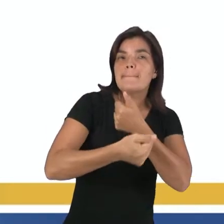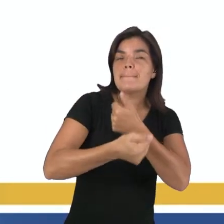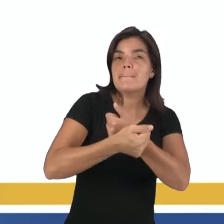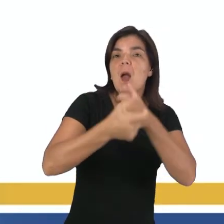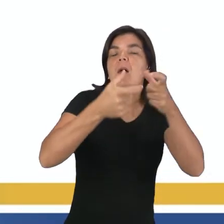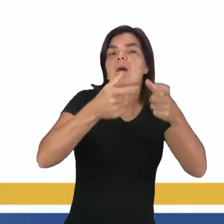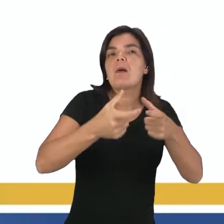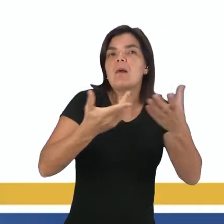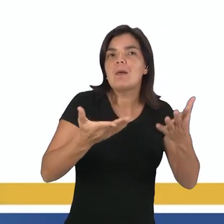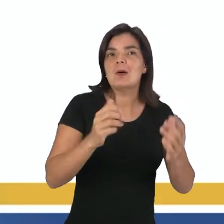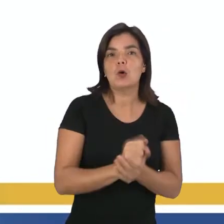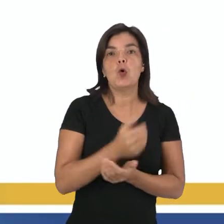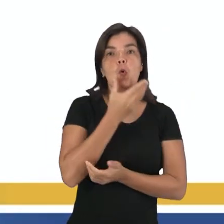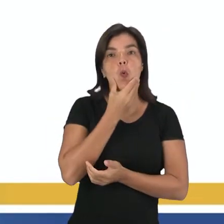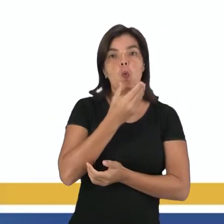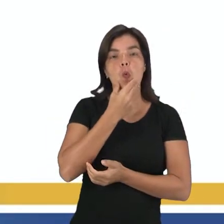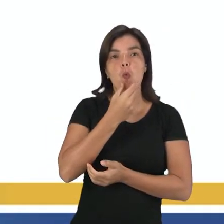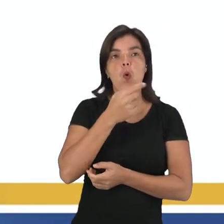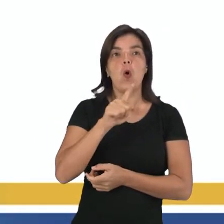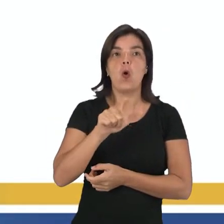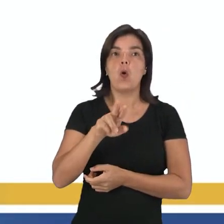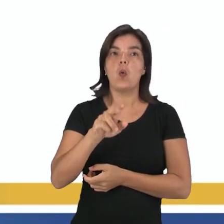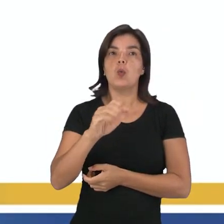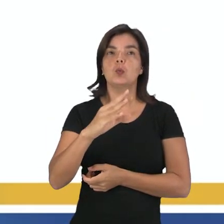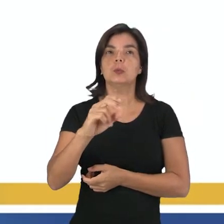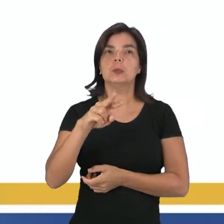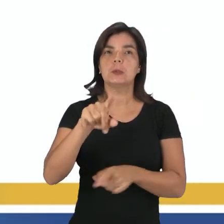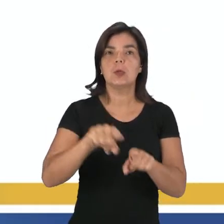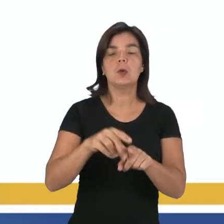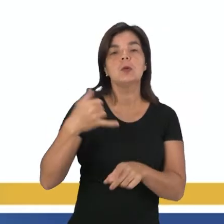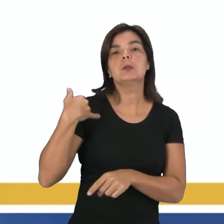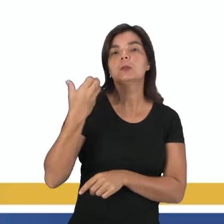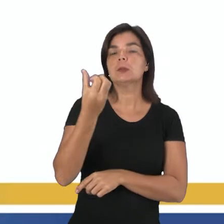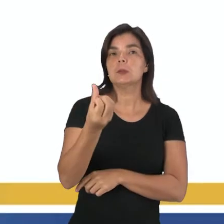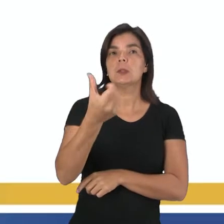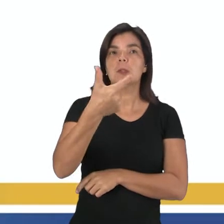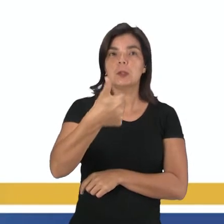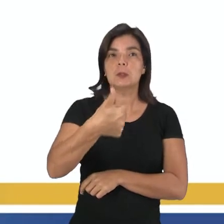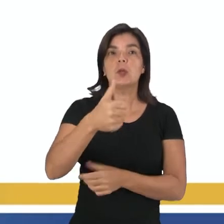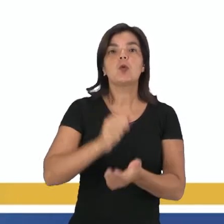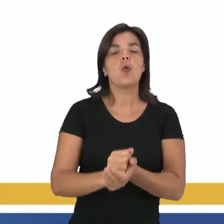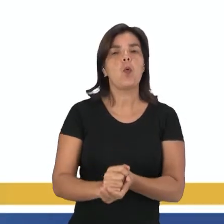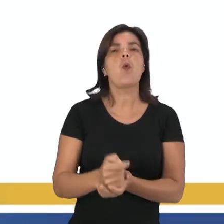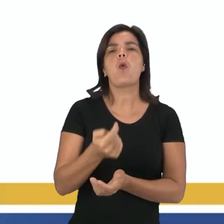proximidades do lugar. O piloto Luciano Nanelli, 61 anos,